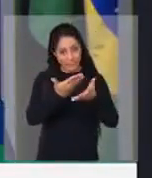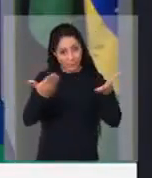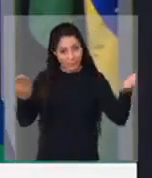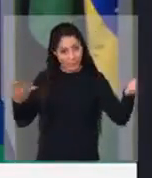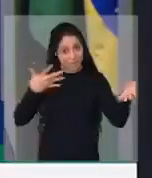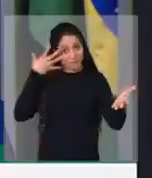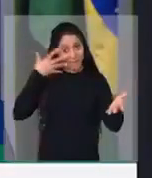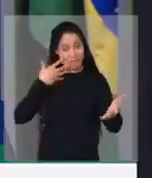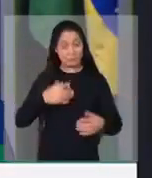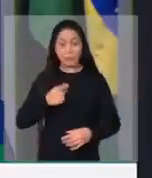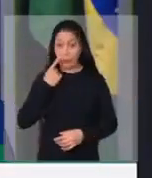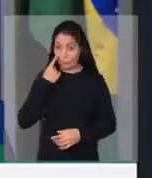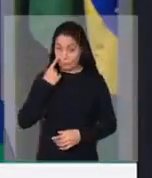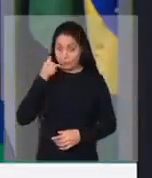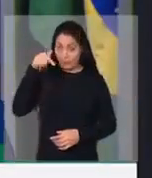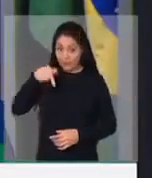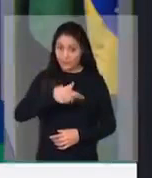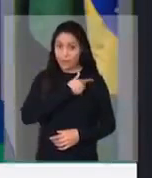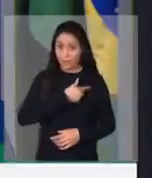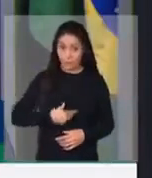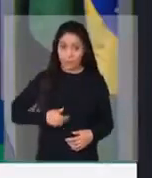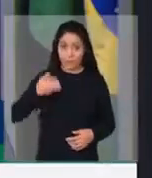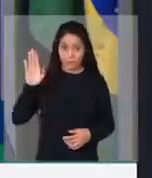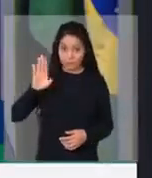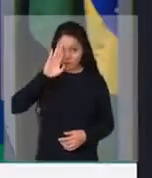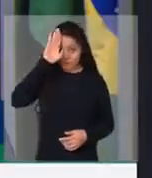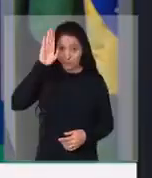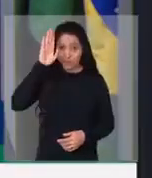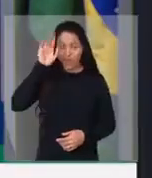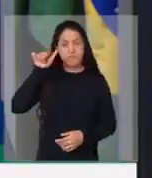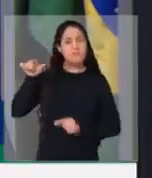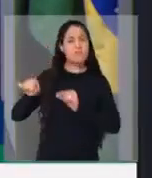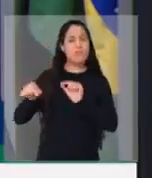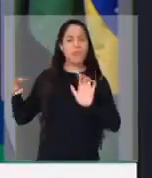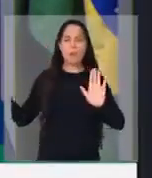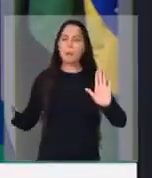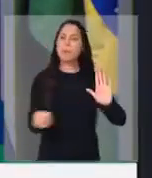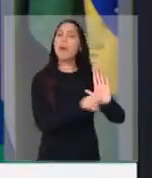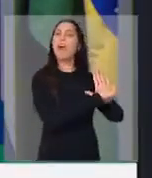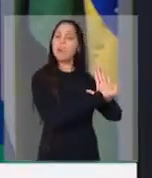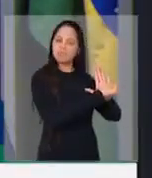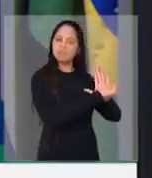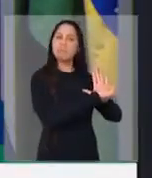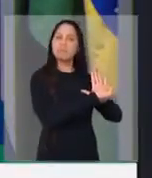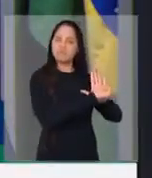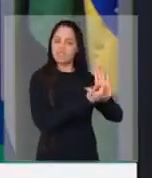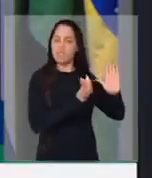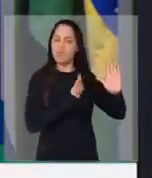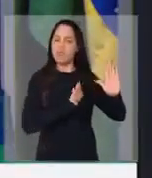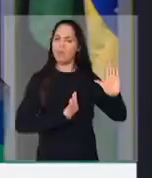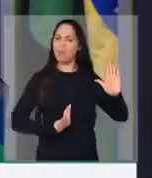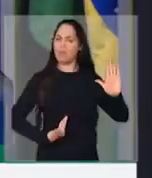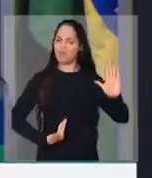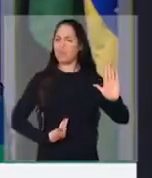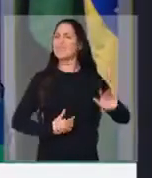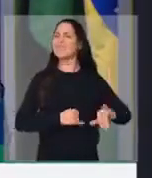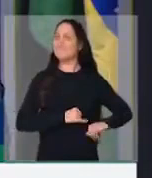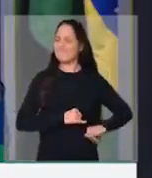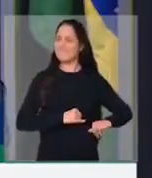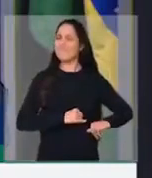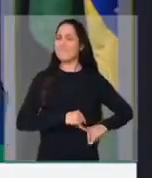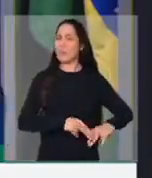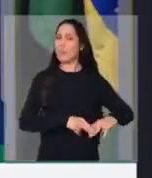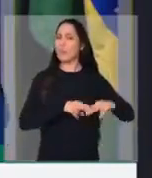nosso governo o governo bolsonaro tem sido marcado por um governo que sofre com